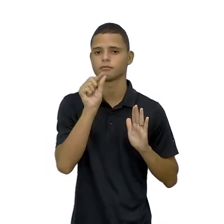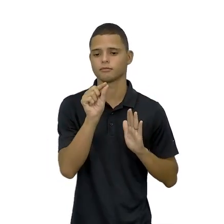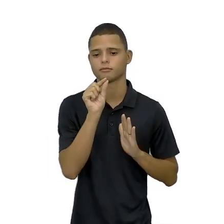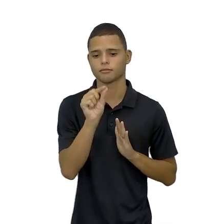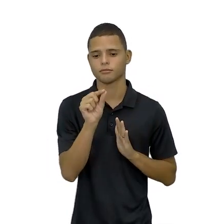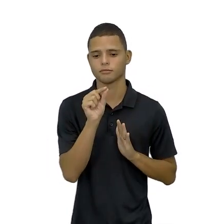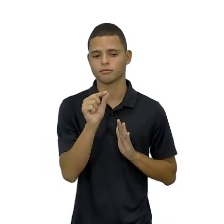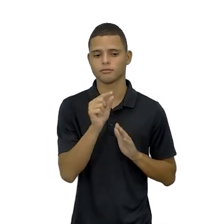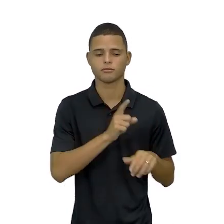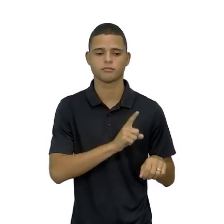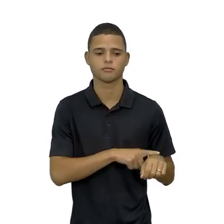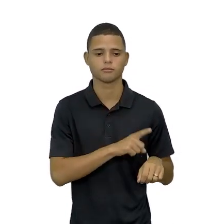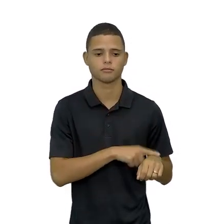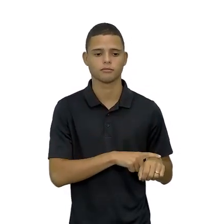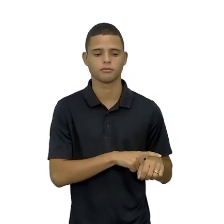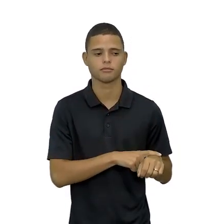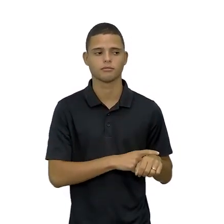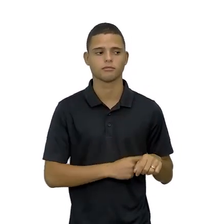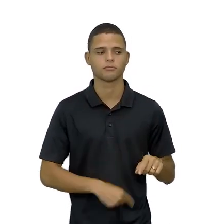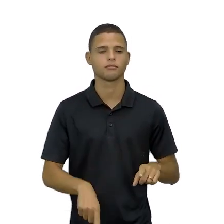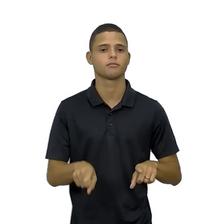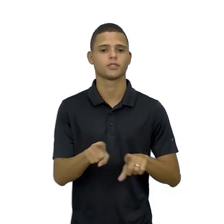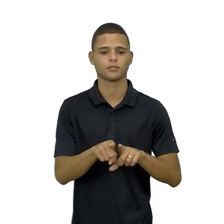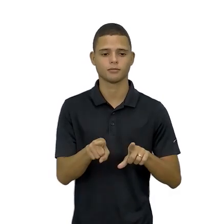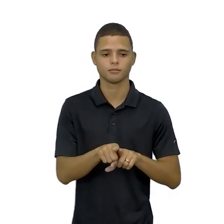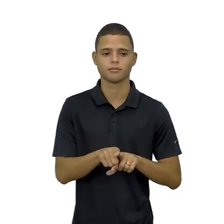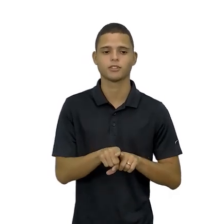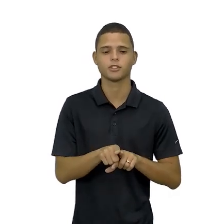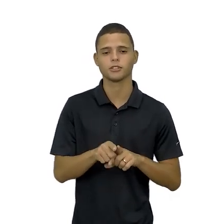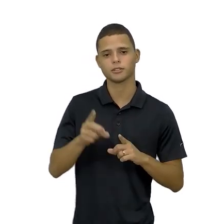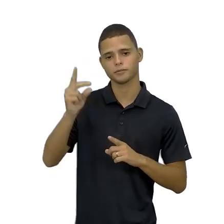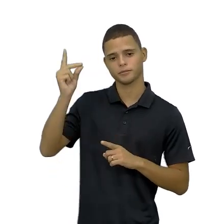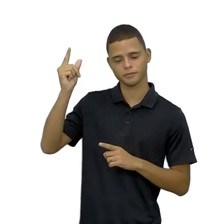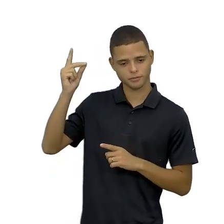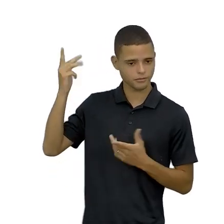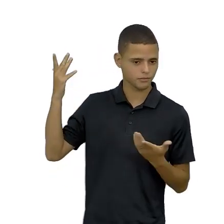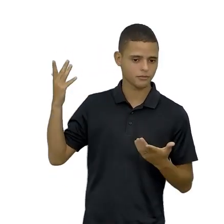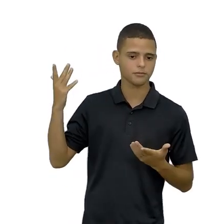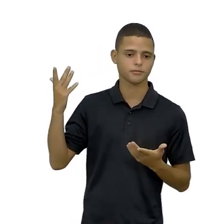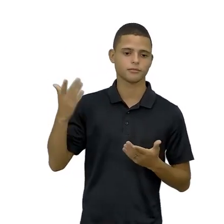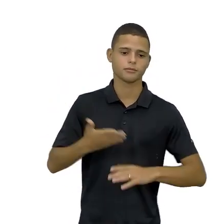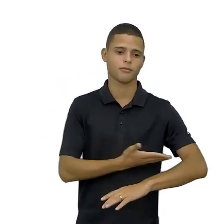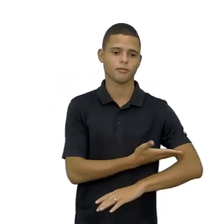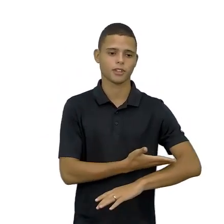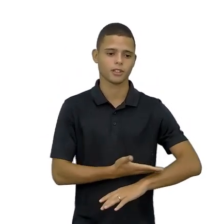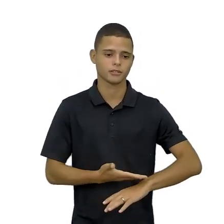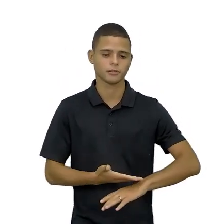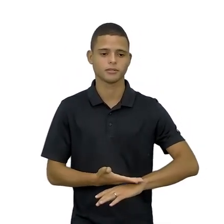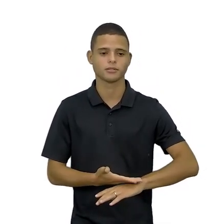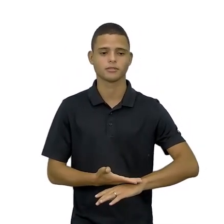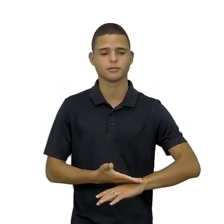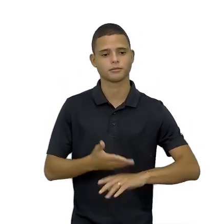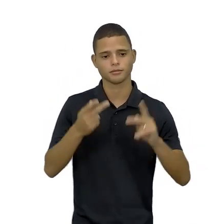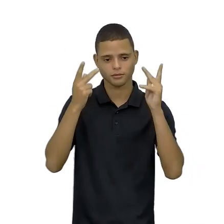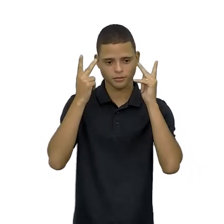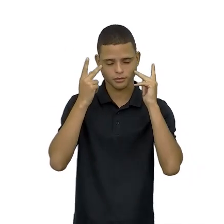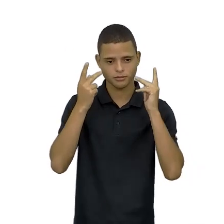o tempo da narrativa, no caso, o tempo passado. Naturalmente, próximo, por favor, acho que você